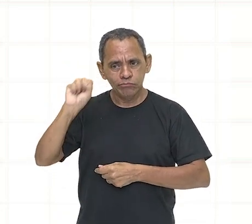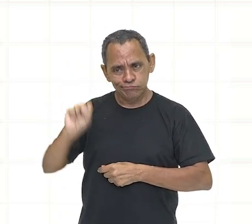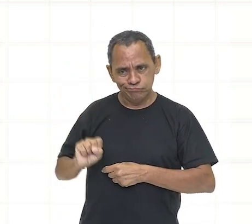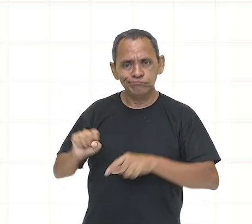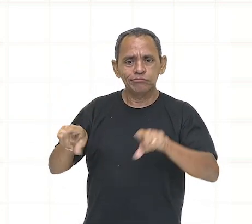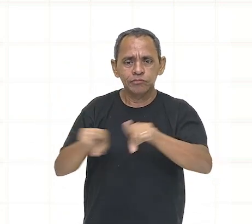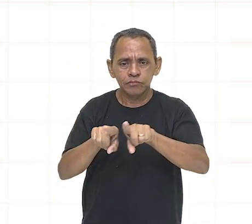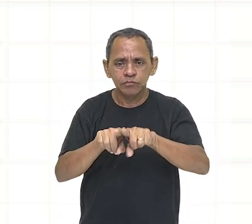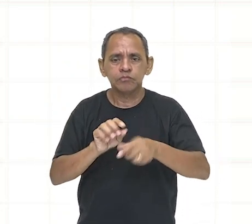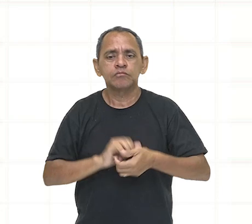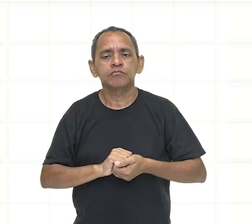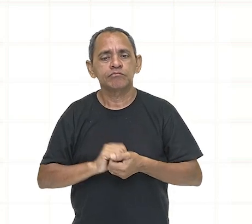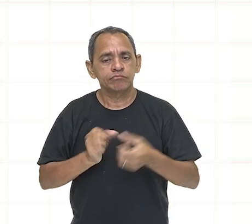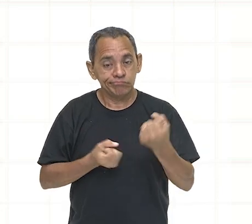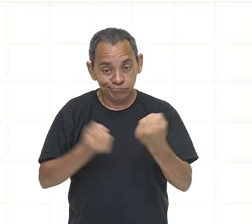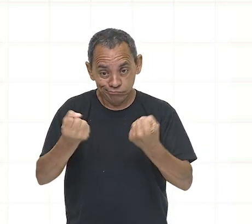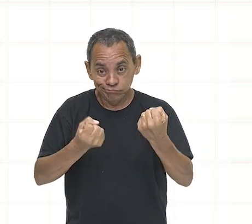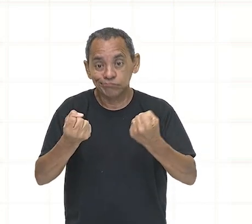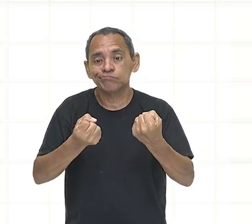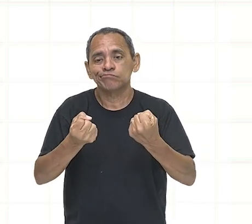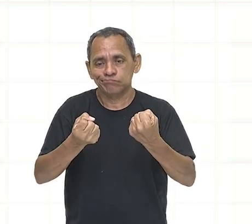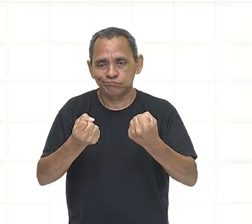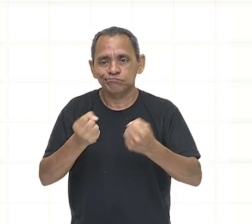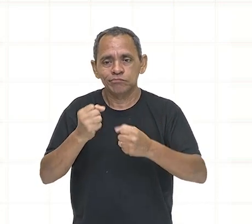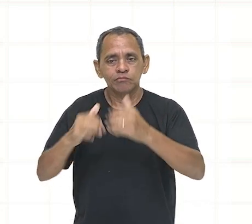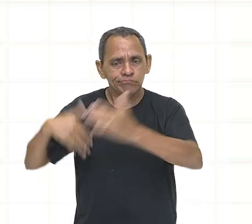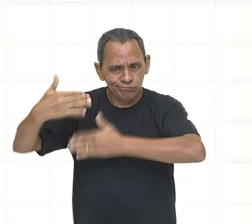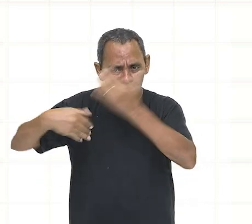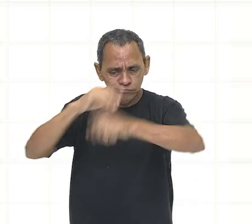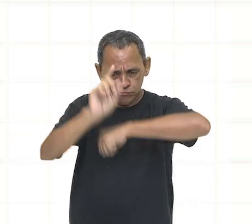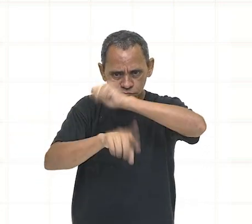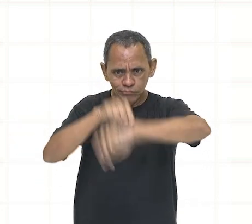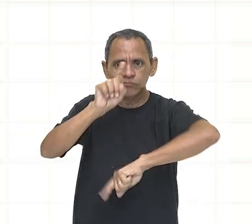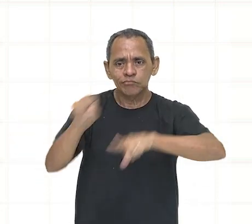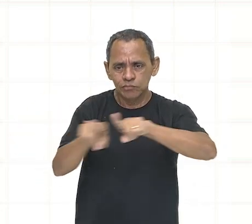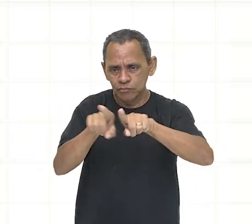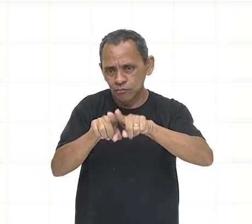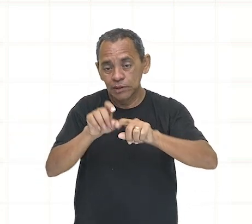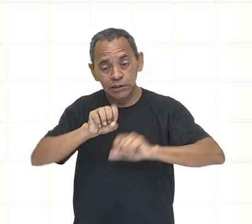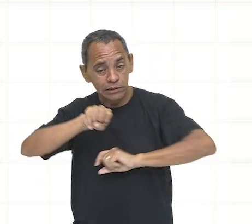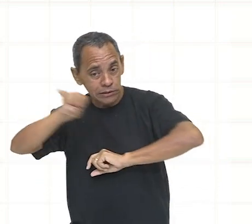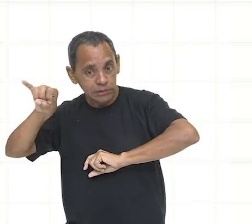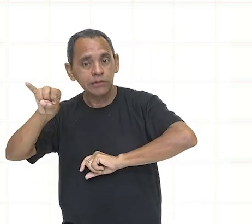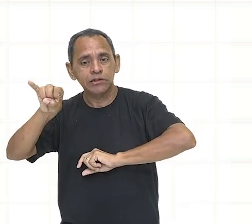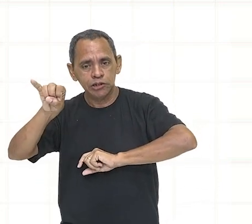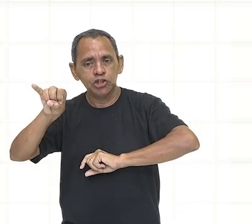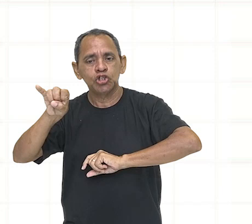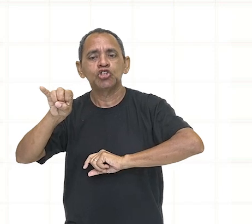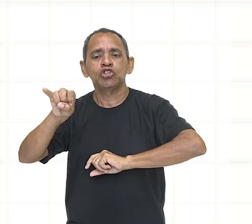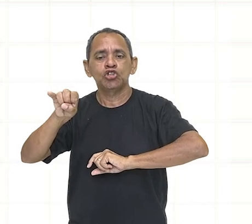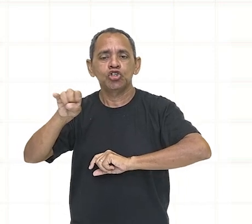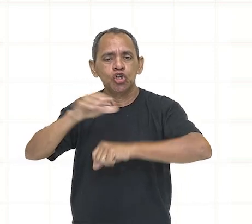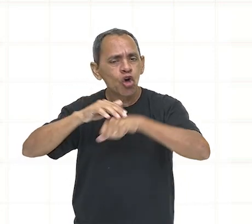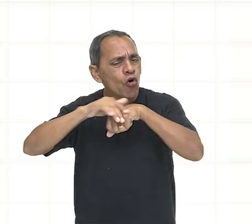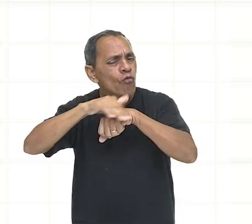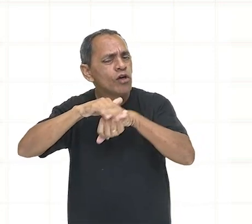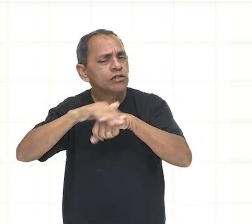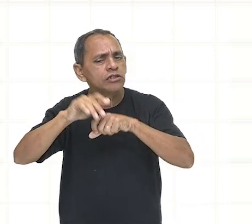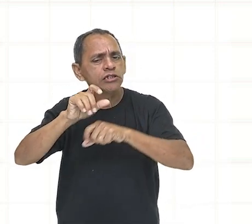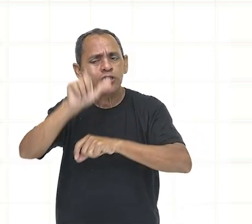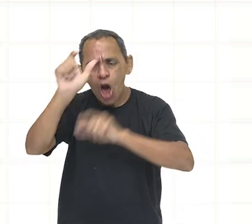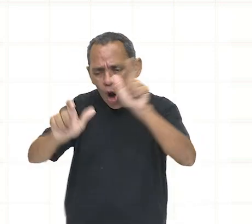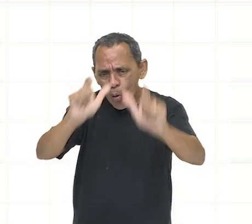indústrias automobilísticas desenvolvidas. Se você conversar com um mecânico, ele vai dizer que os carros